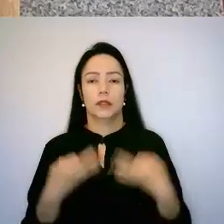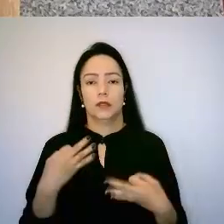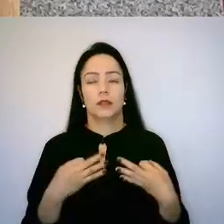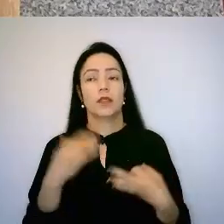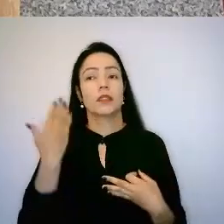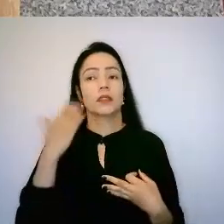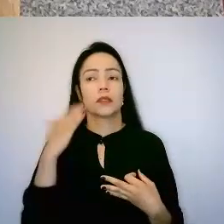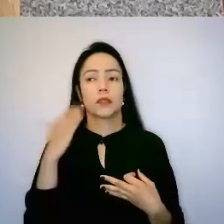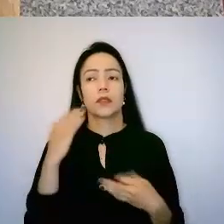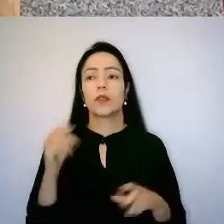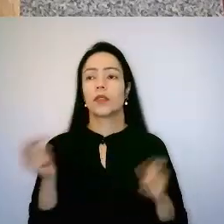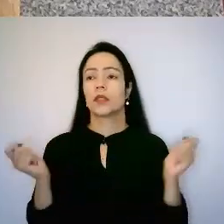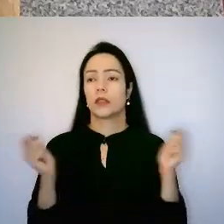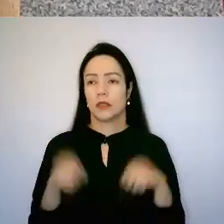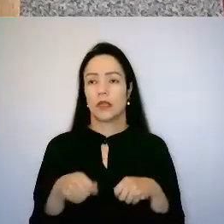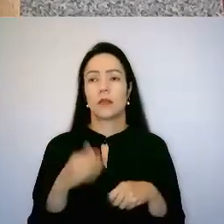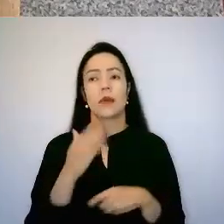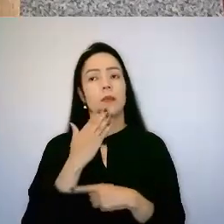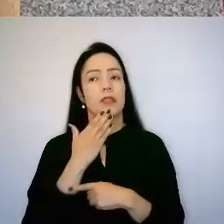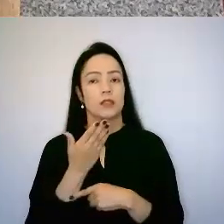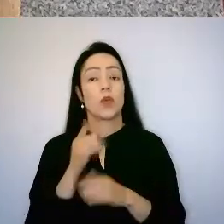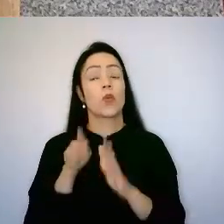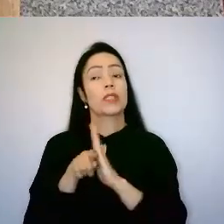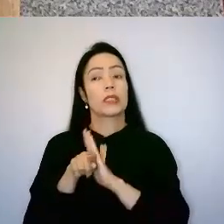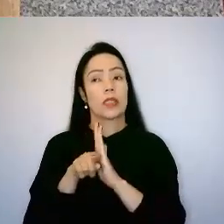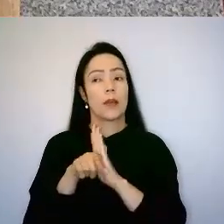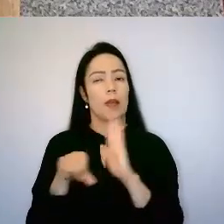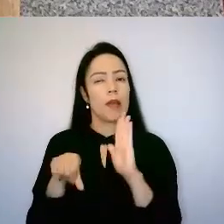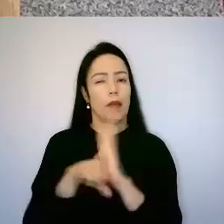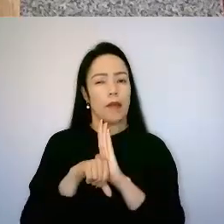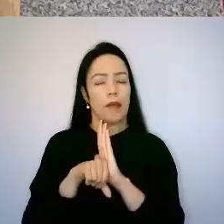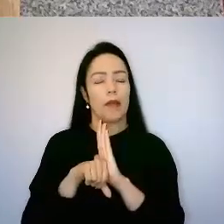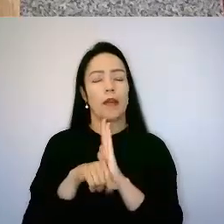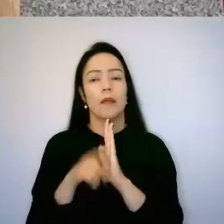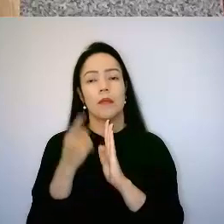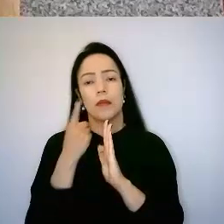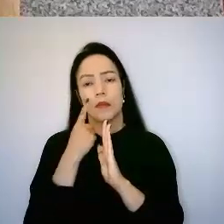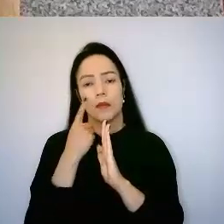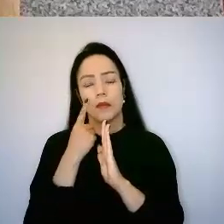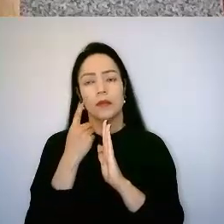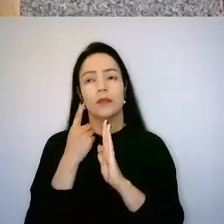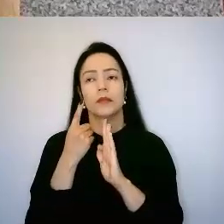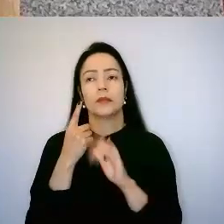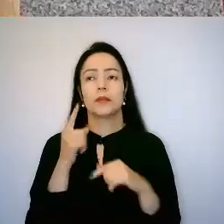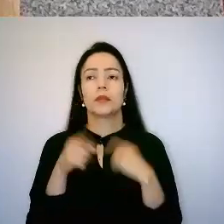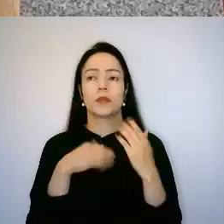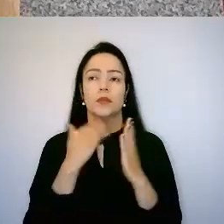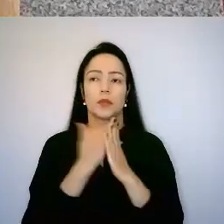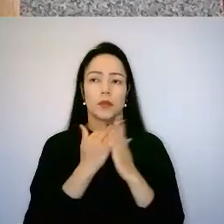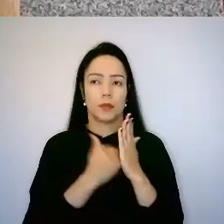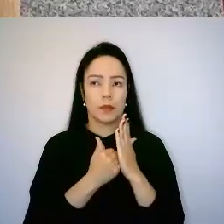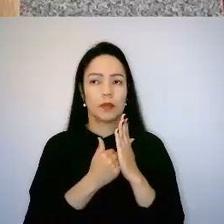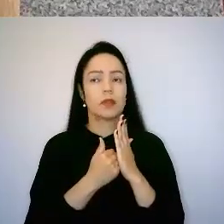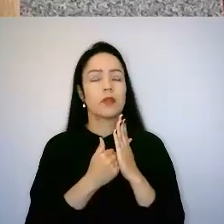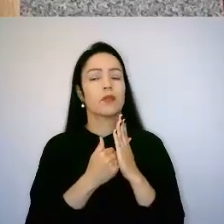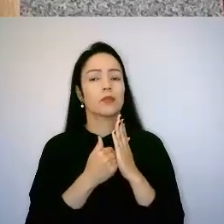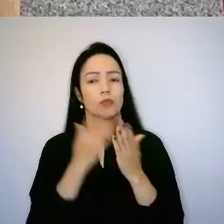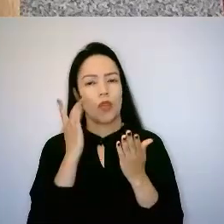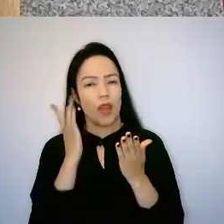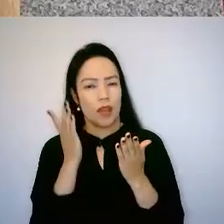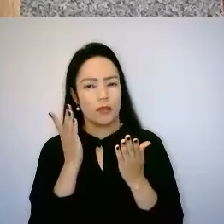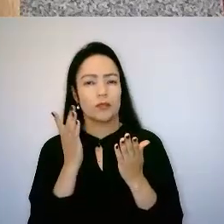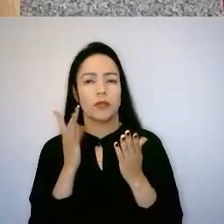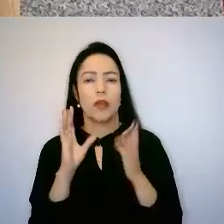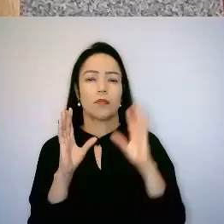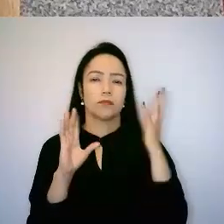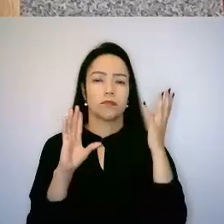sim exigir o exame criminológico para que seja cumprido requisito subjetivo Em algumas situações ou seja